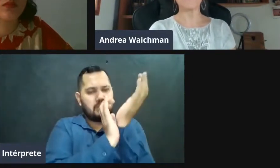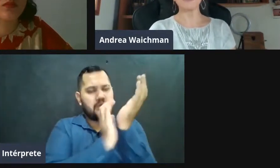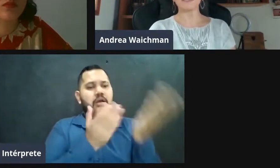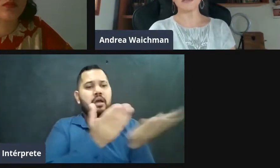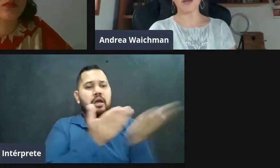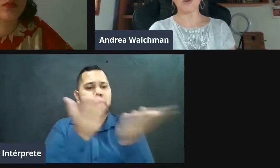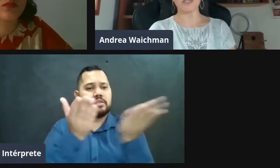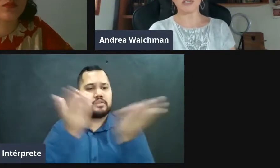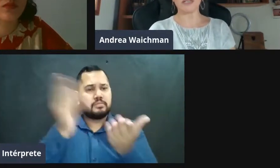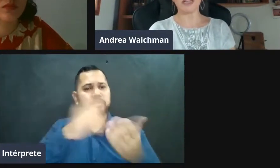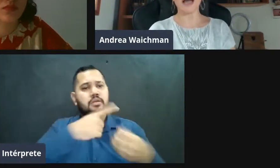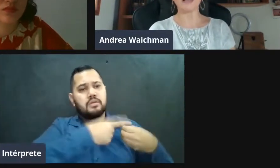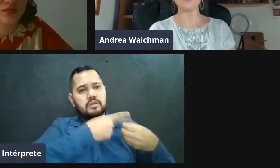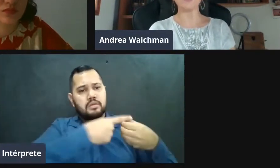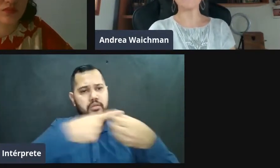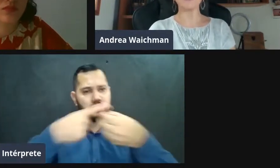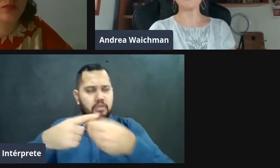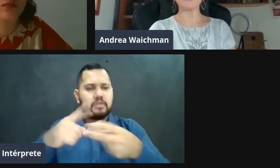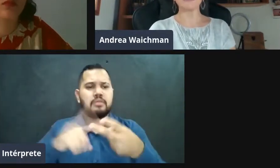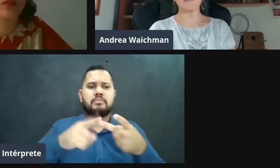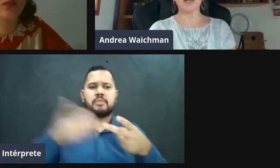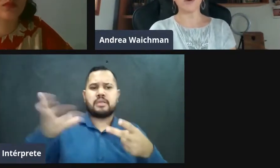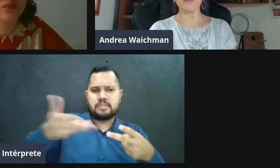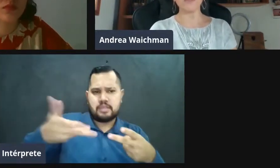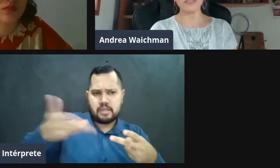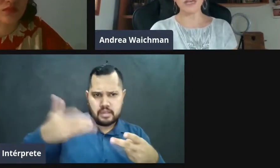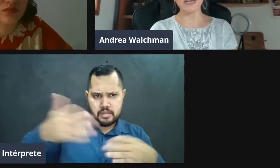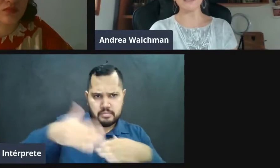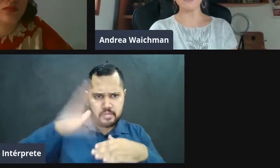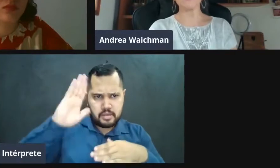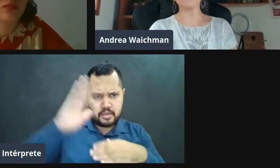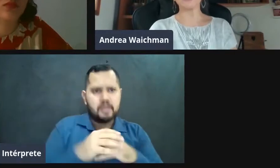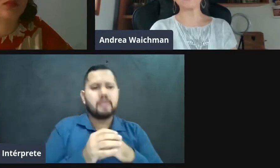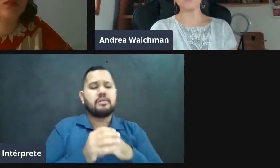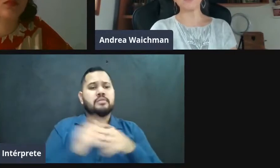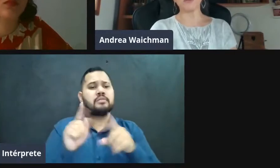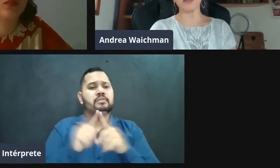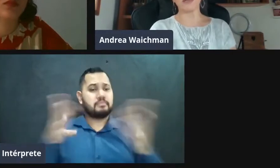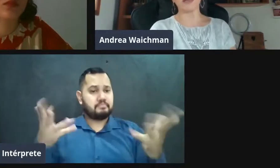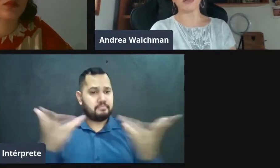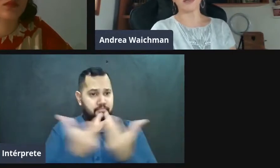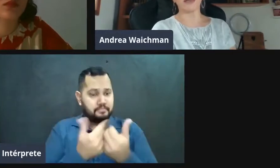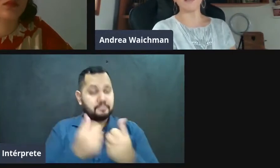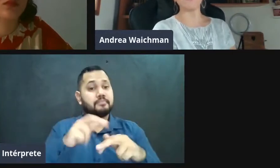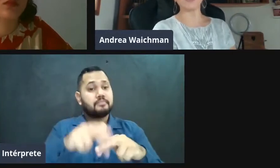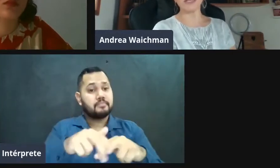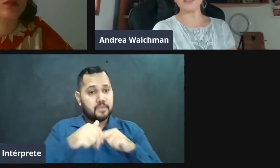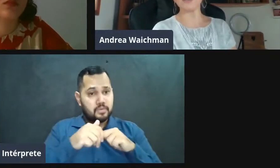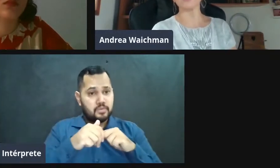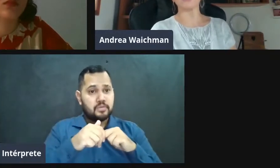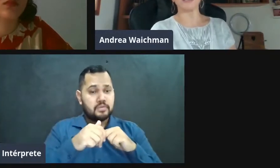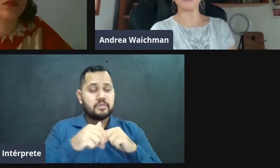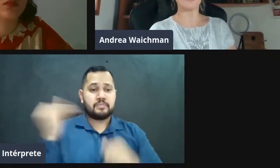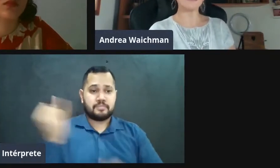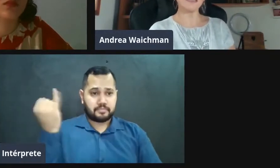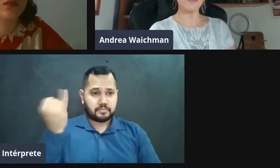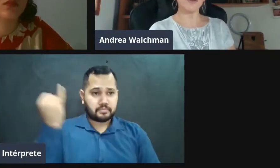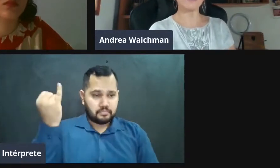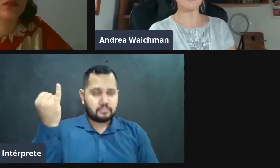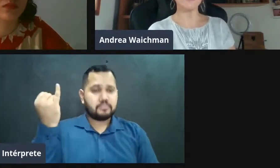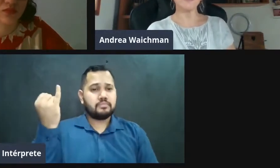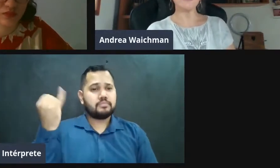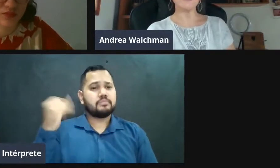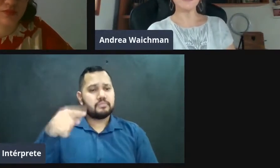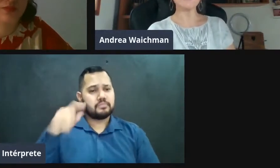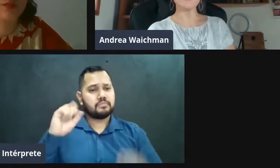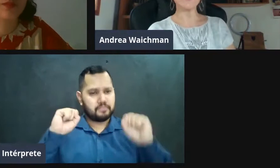interior, vai trazer maior celeridade, vai trazer maior eficiência, portanto, é muito importante, né, essa